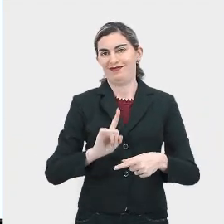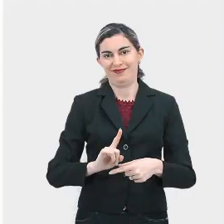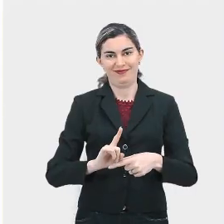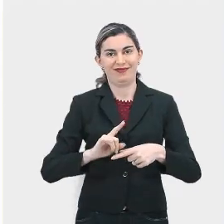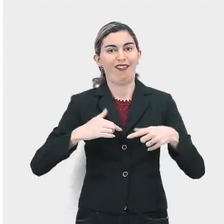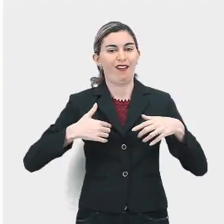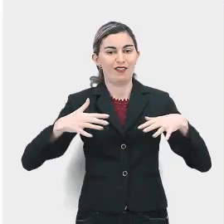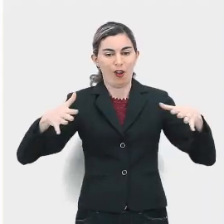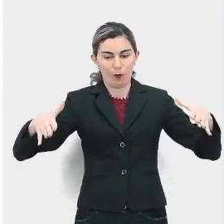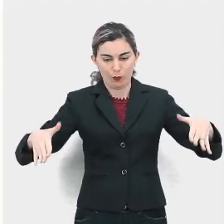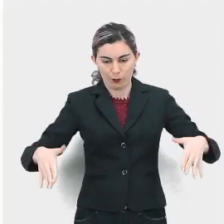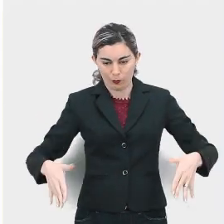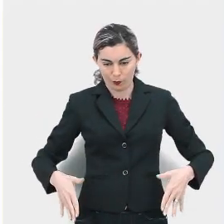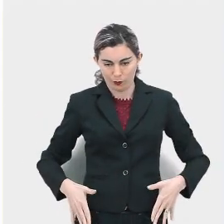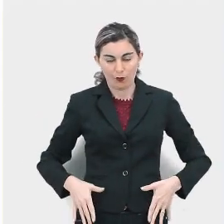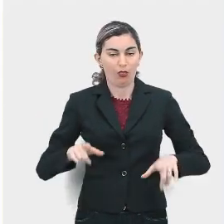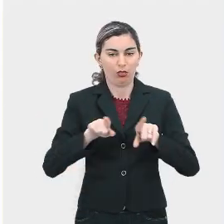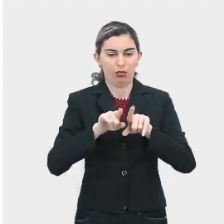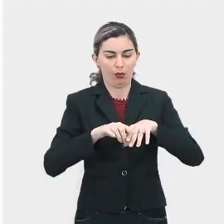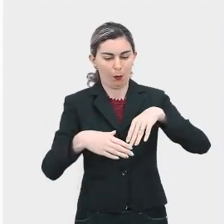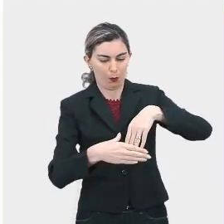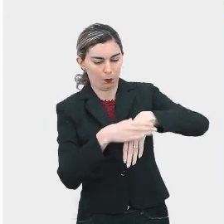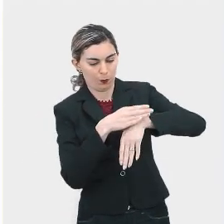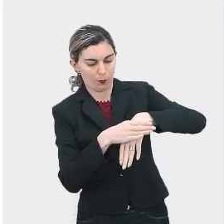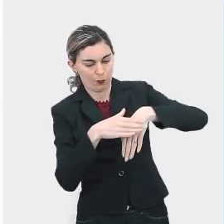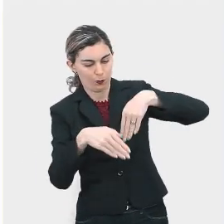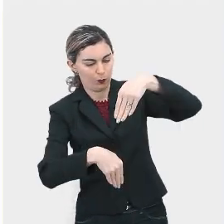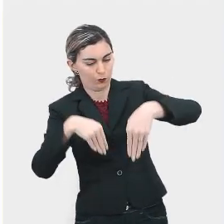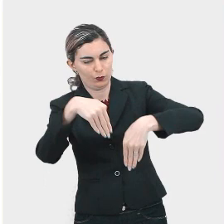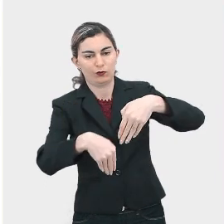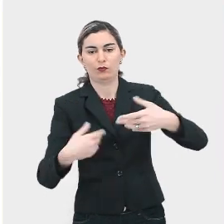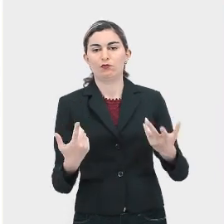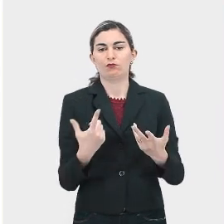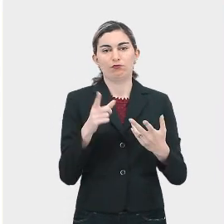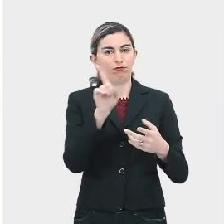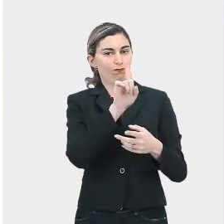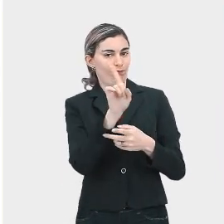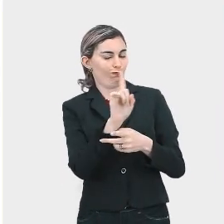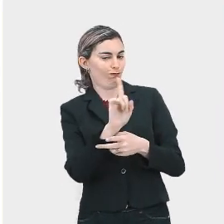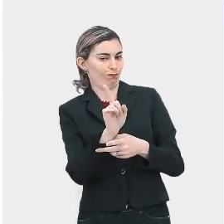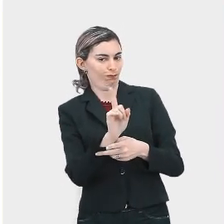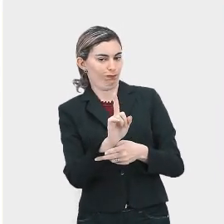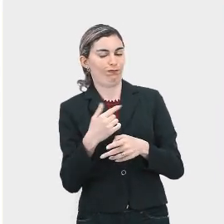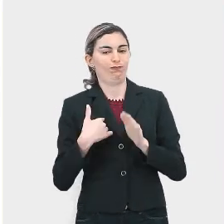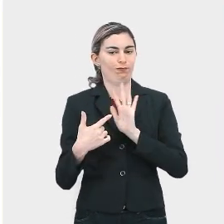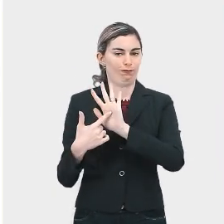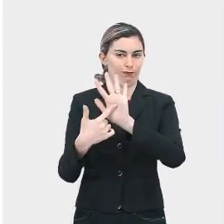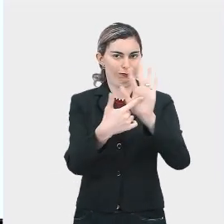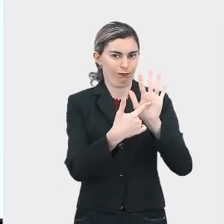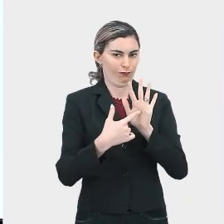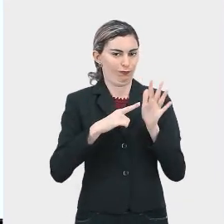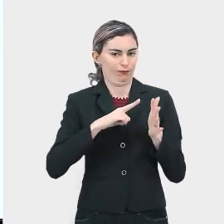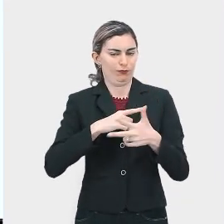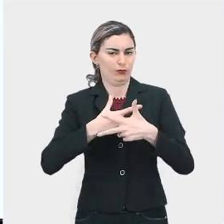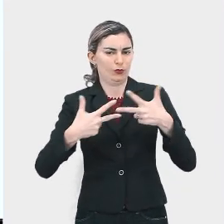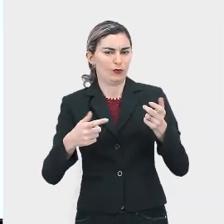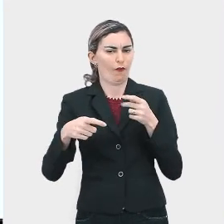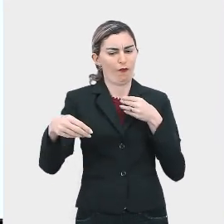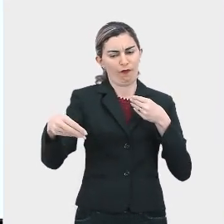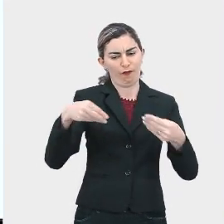do balé. Elas não estão de sapatilha como normalmente as dançarinas de balé se apresentam com sapatilhas. Então, tem algo